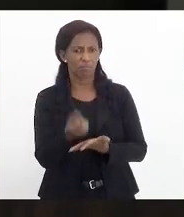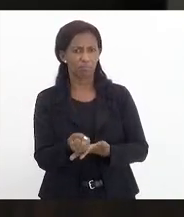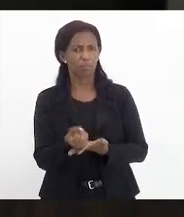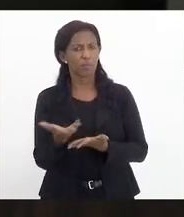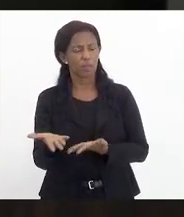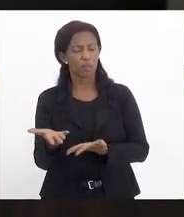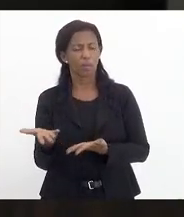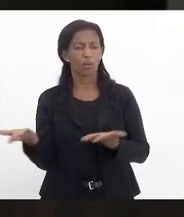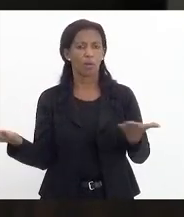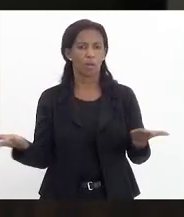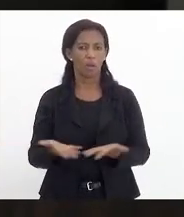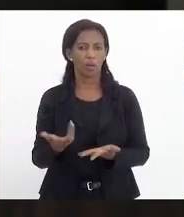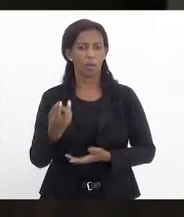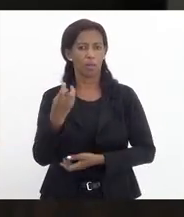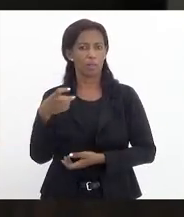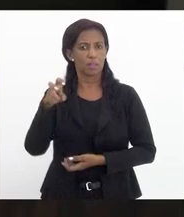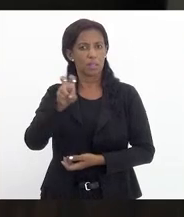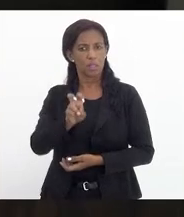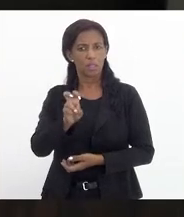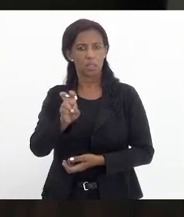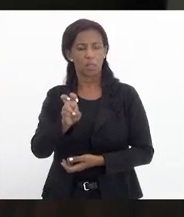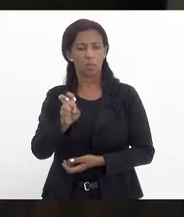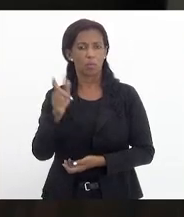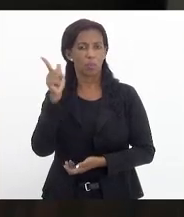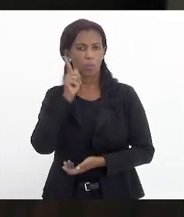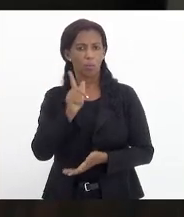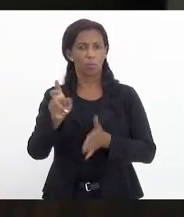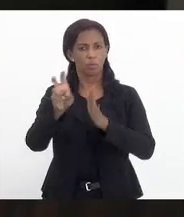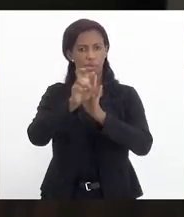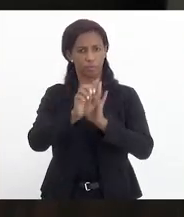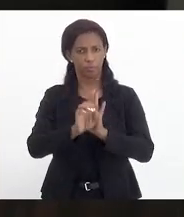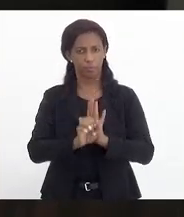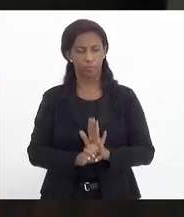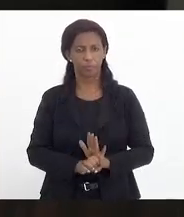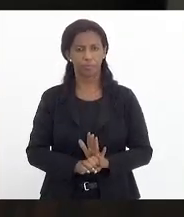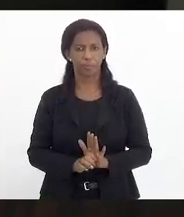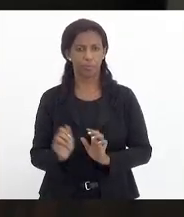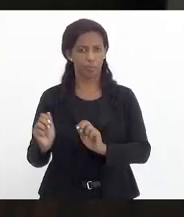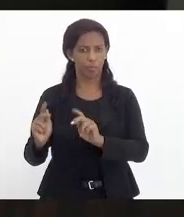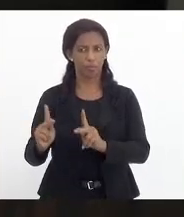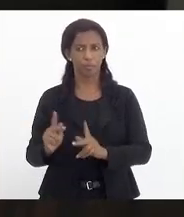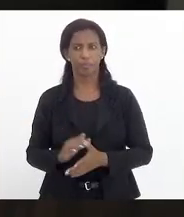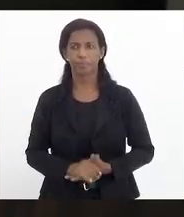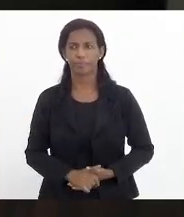vamos contar agora 5 sessões para que a gente possa receber as emendas. Ok?